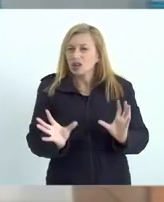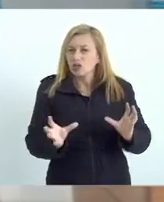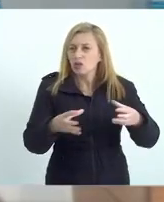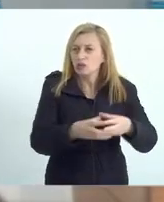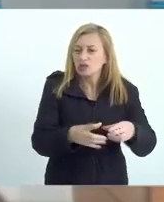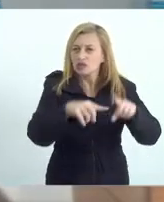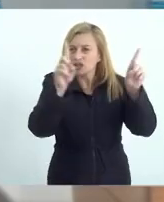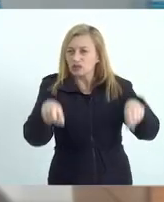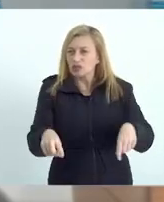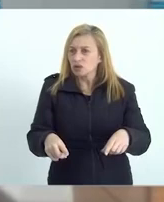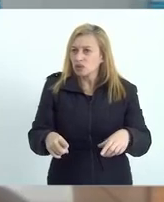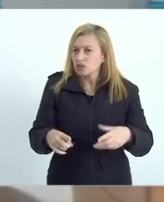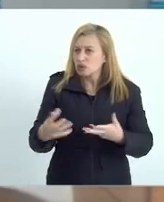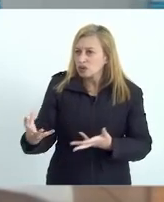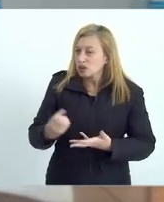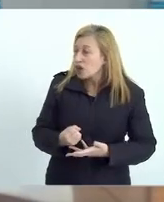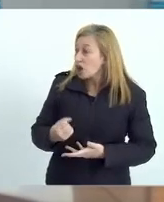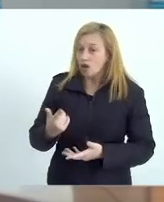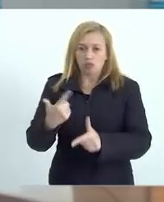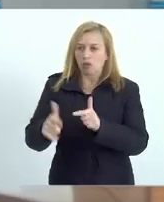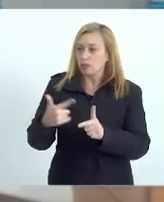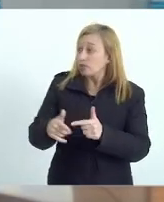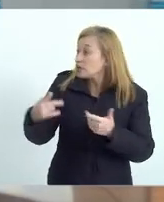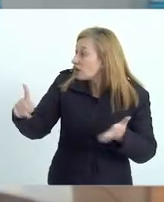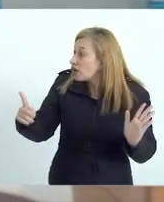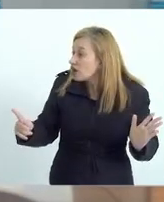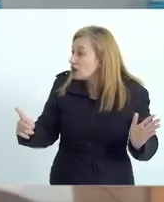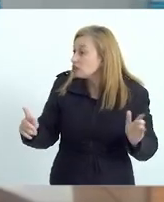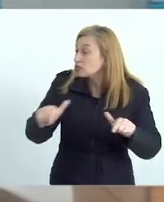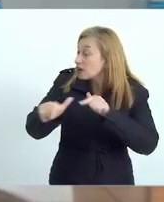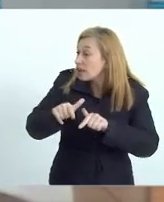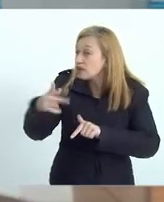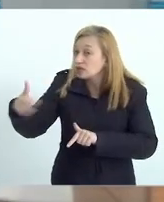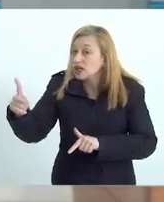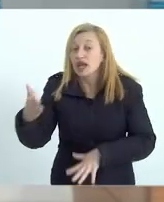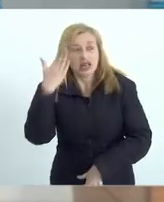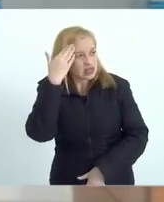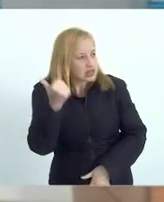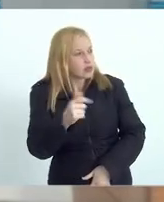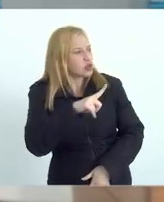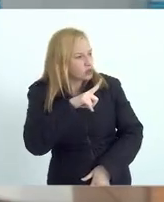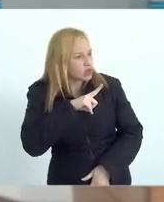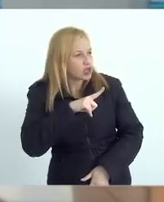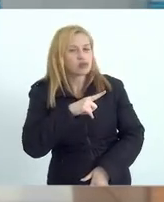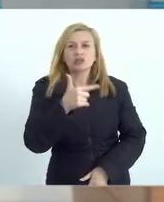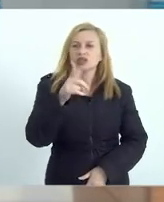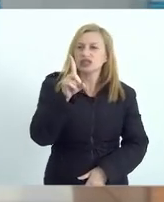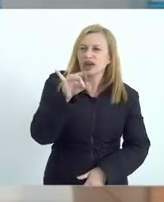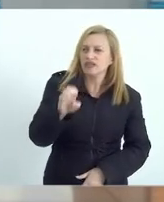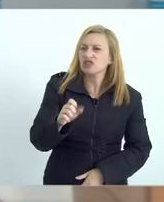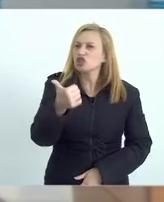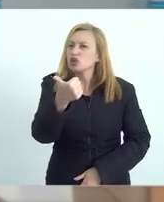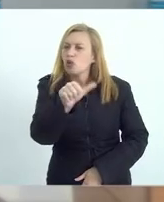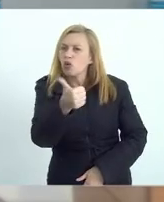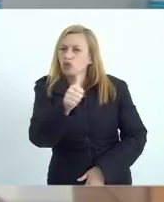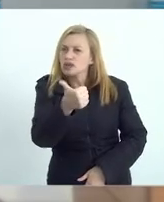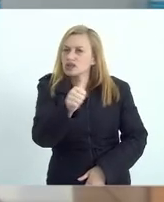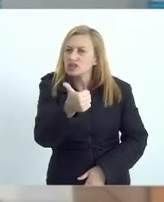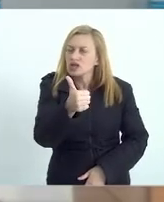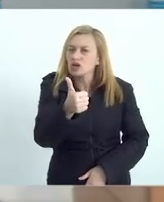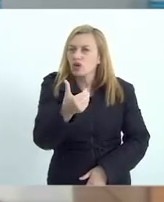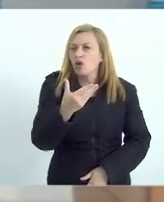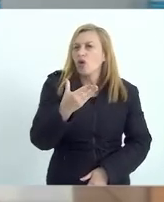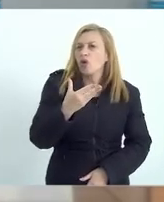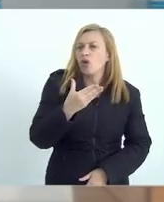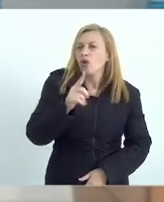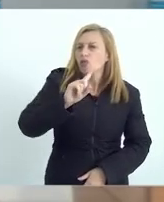servidores o falante está no papel dele e ele sabe que eu tenho um défice de 11 mil homens e ele sabe